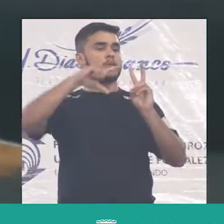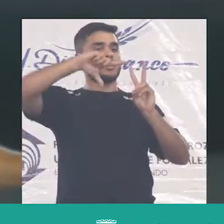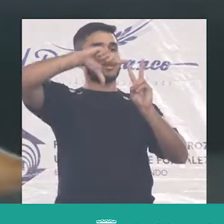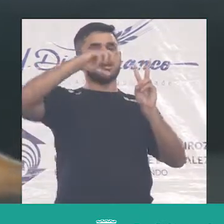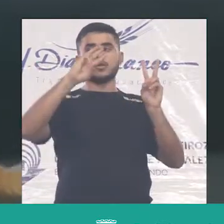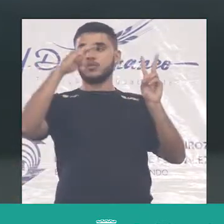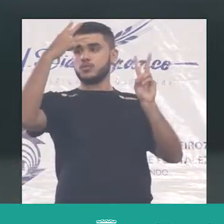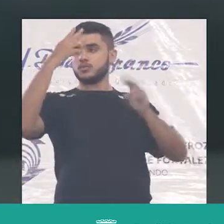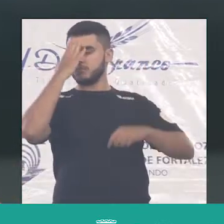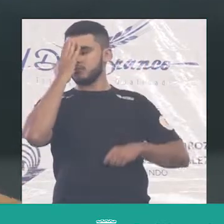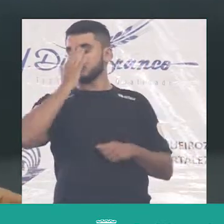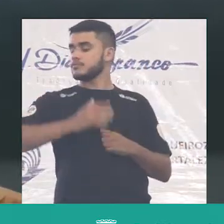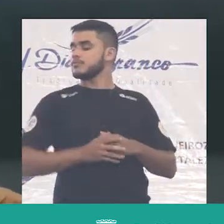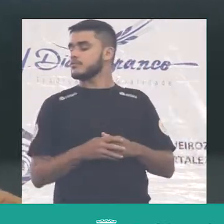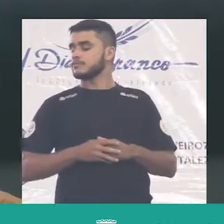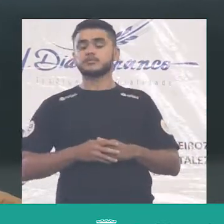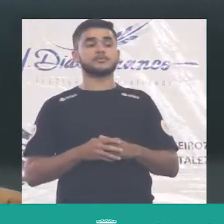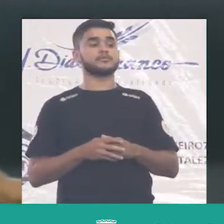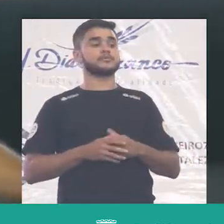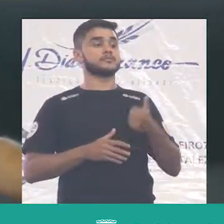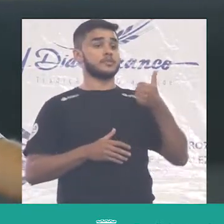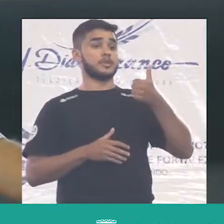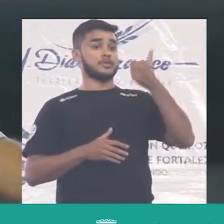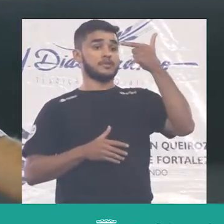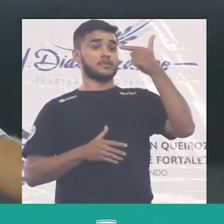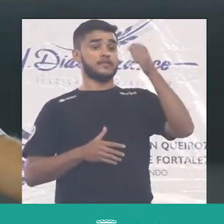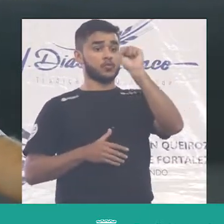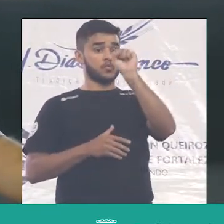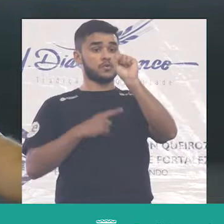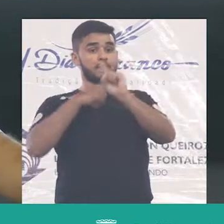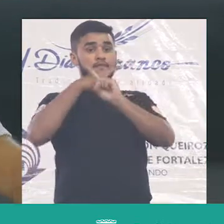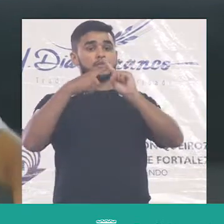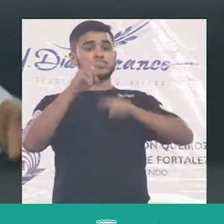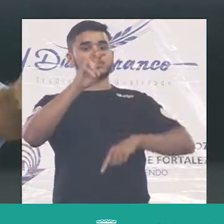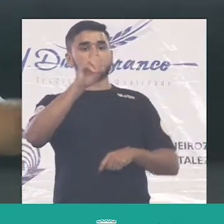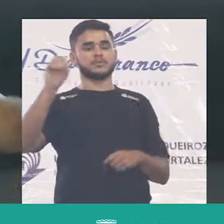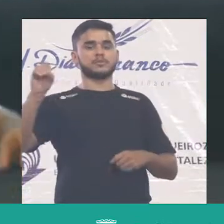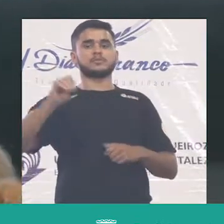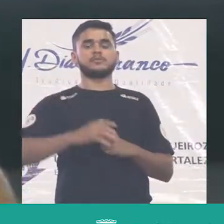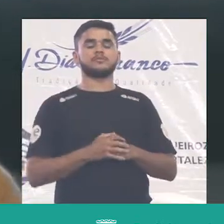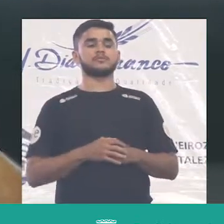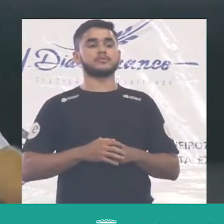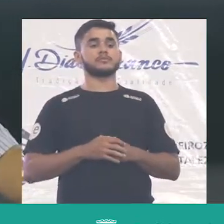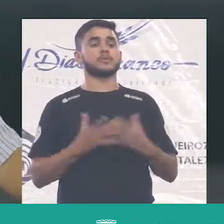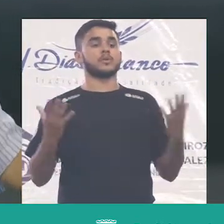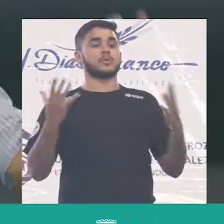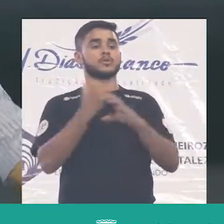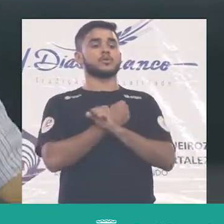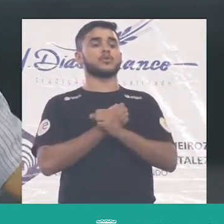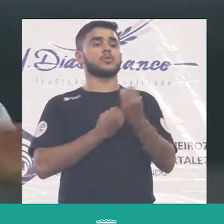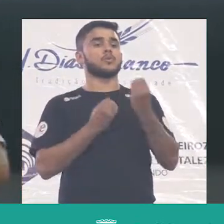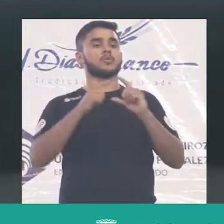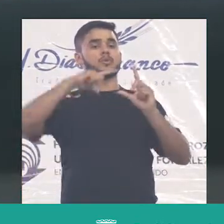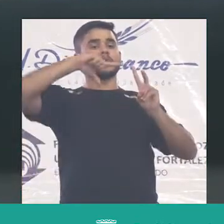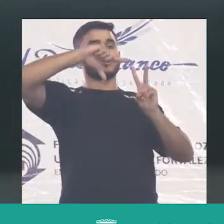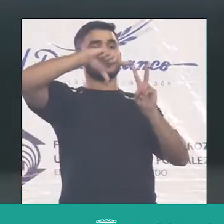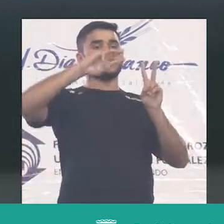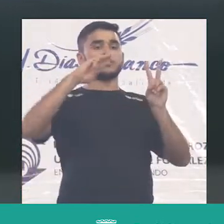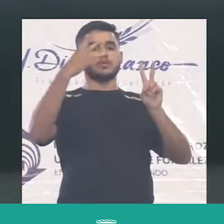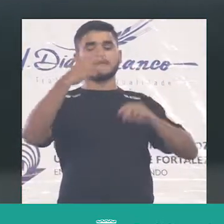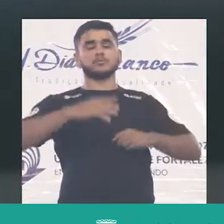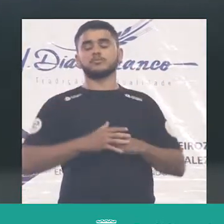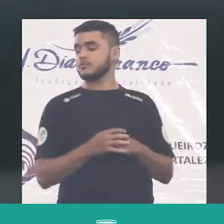Quando você passa o 10 para o outro lado, vai ficar 128 vezes 500. Quando você tira a raiz cúbica, dá certinho 40.